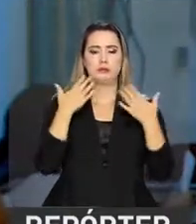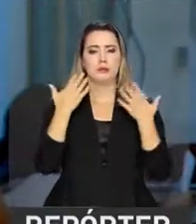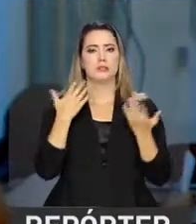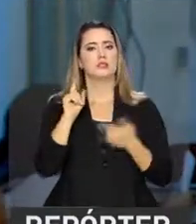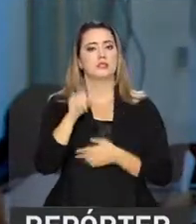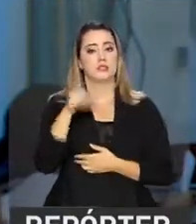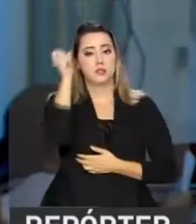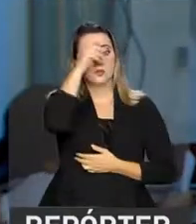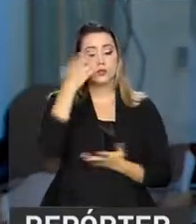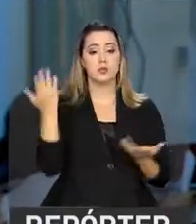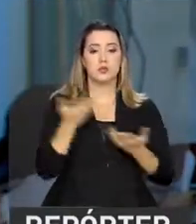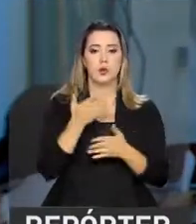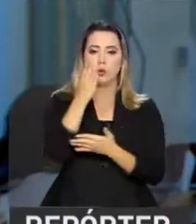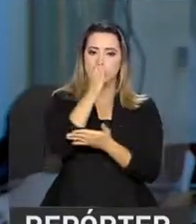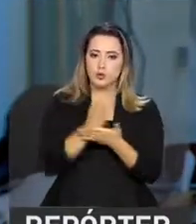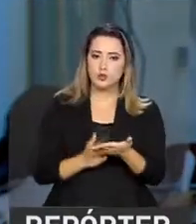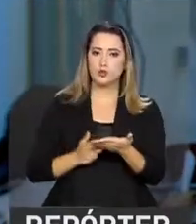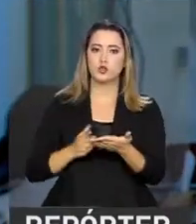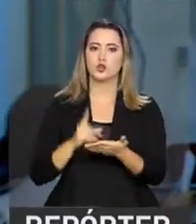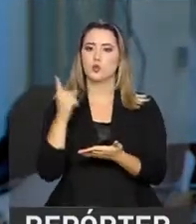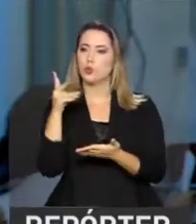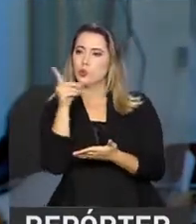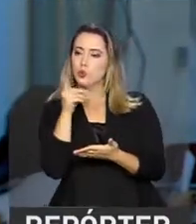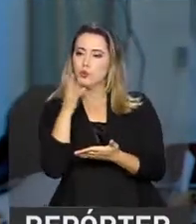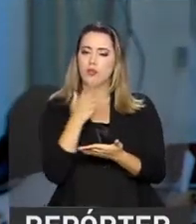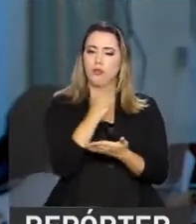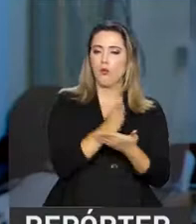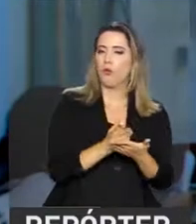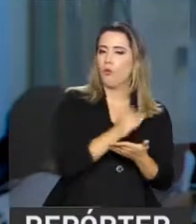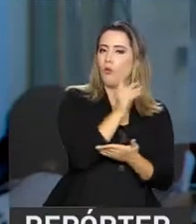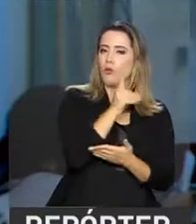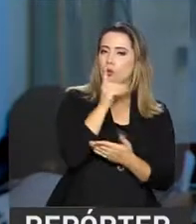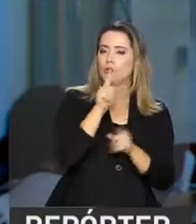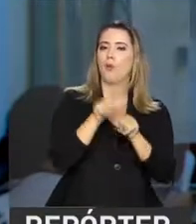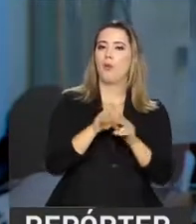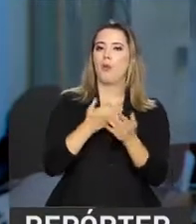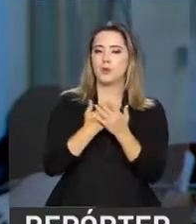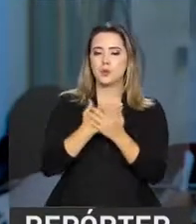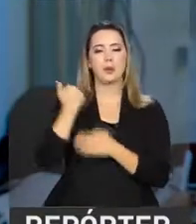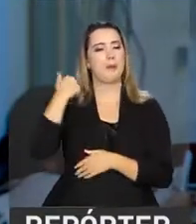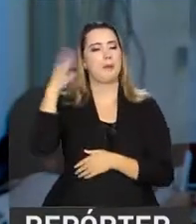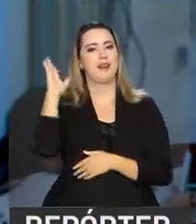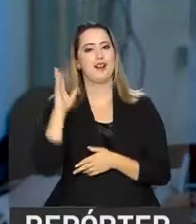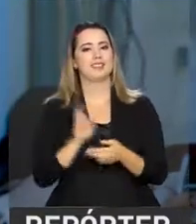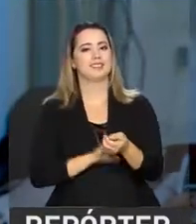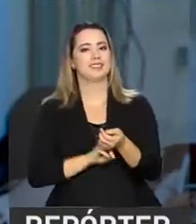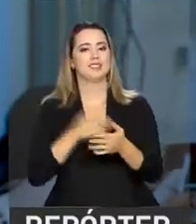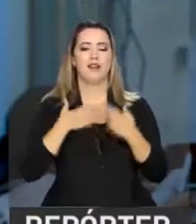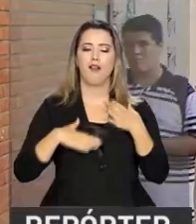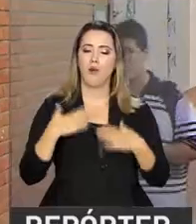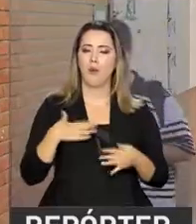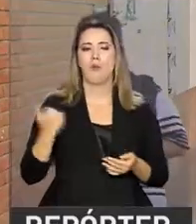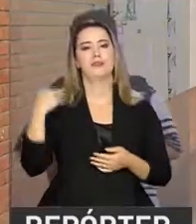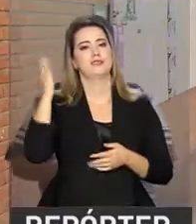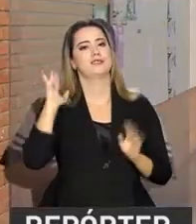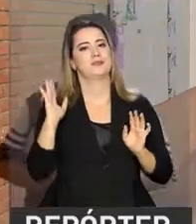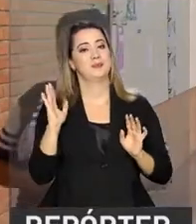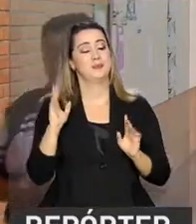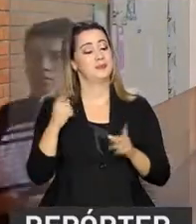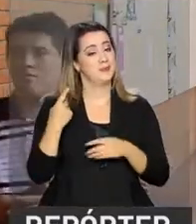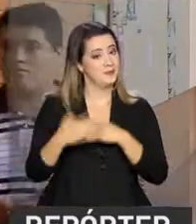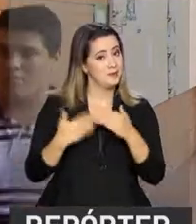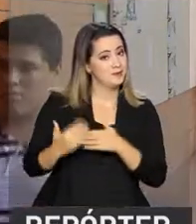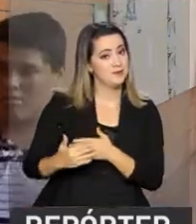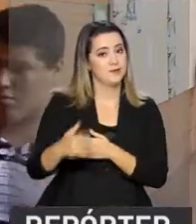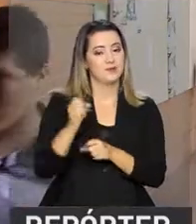agora que é dividido ainda mais tempo de estudar e também vocês com kaká um pouco a cada ano